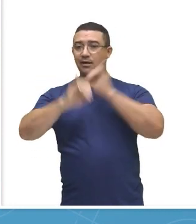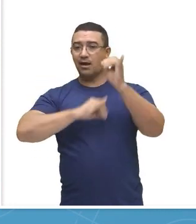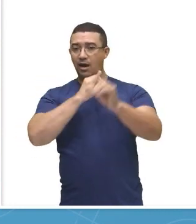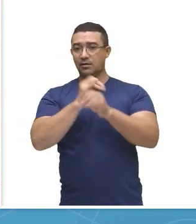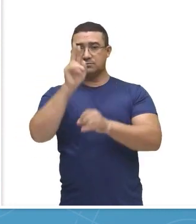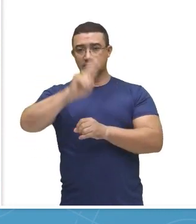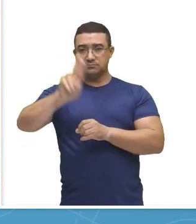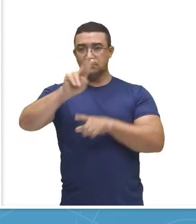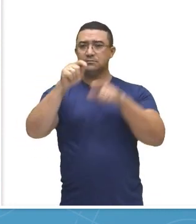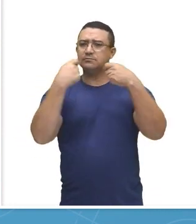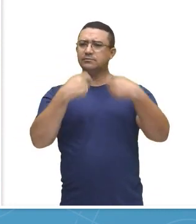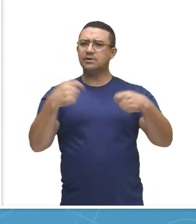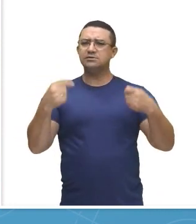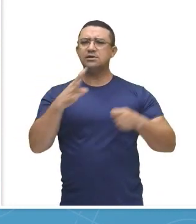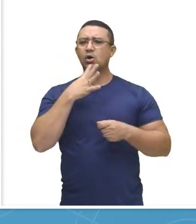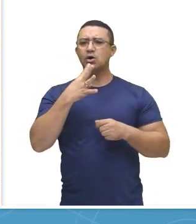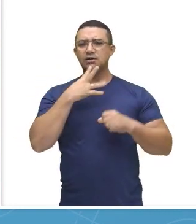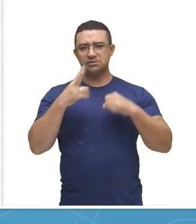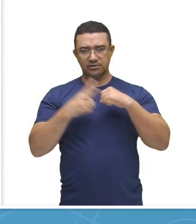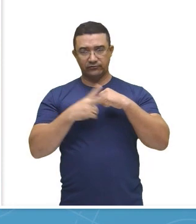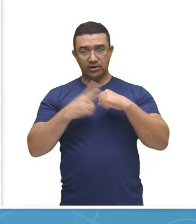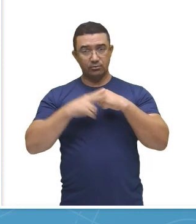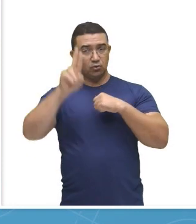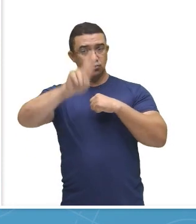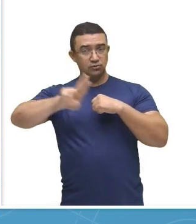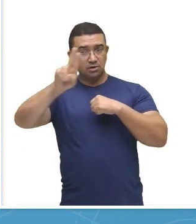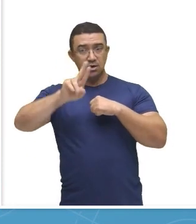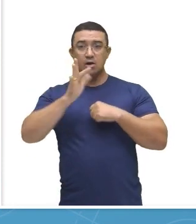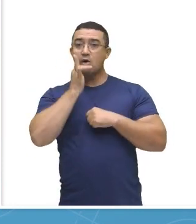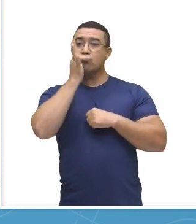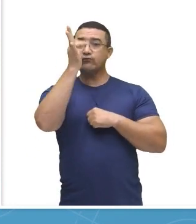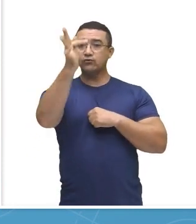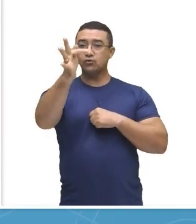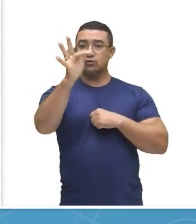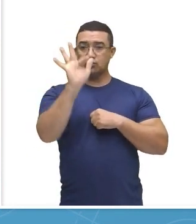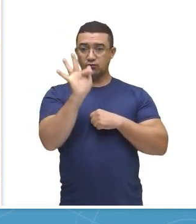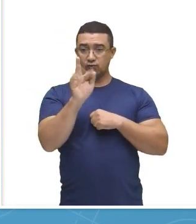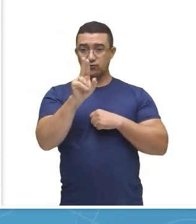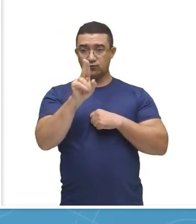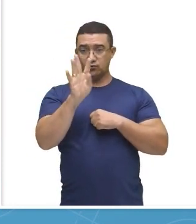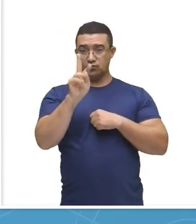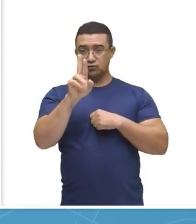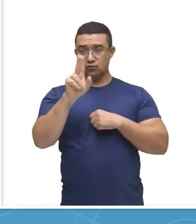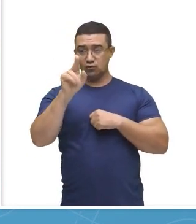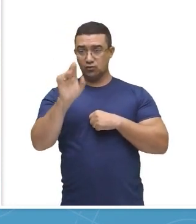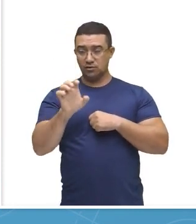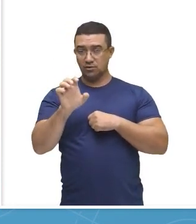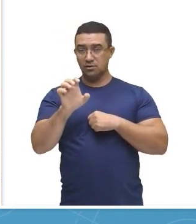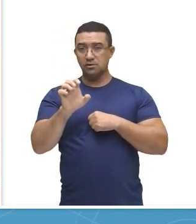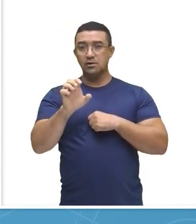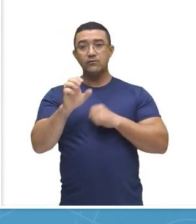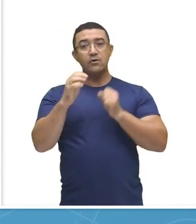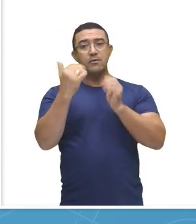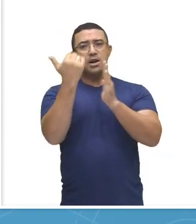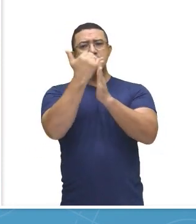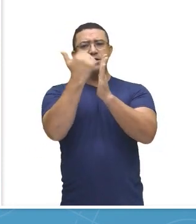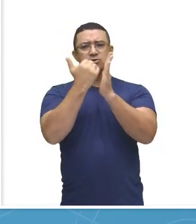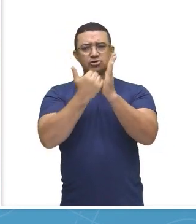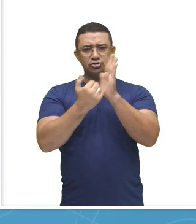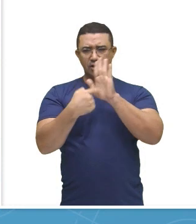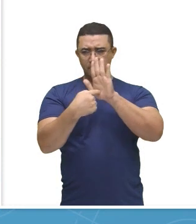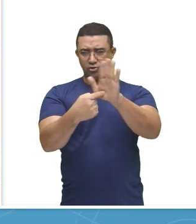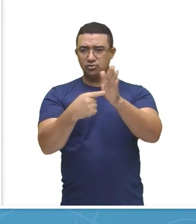para formar uma oração usando o futuro, ok? E para isso eu trouxe uma pequena lista para relembrar aqui para vocês